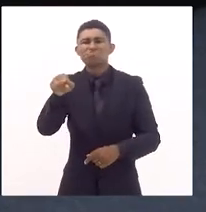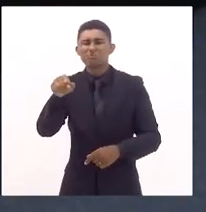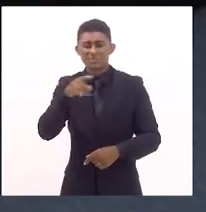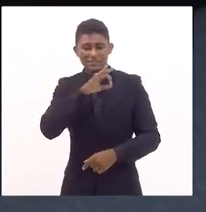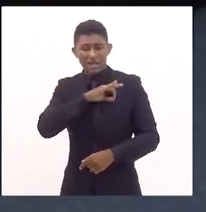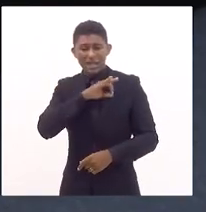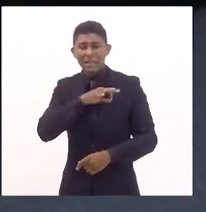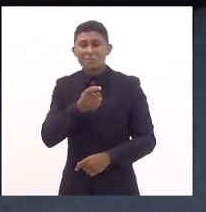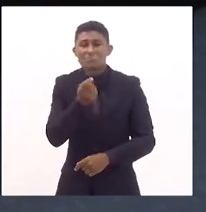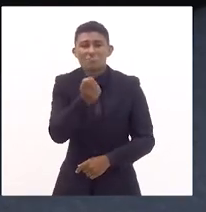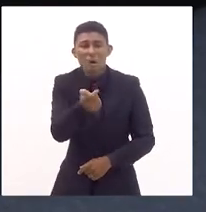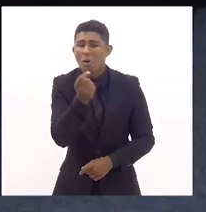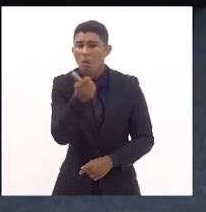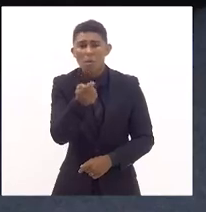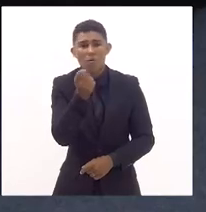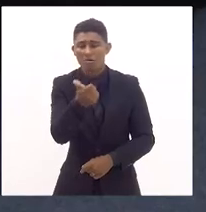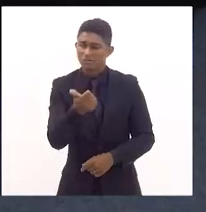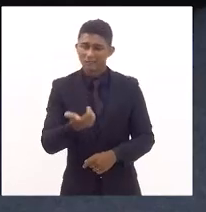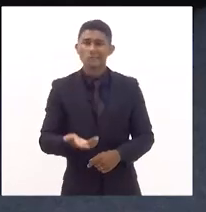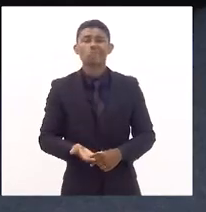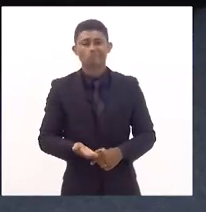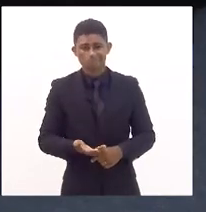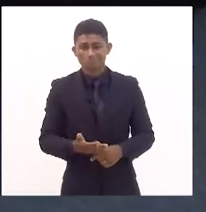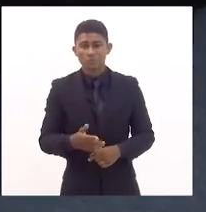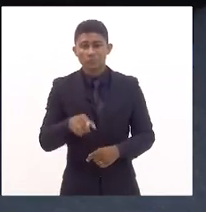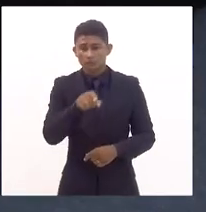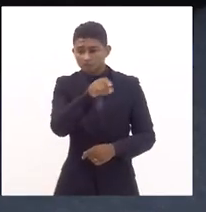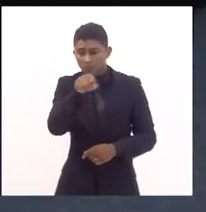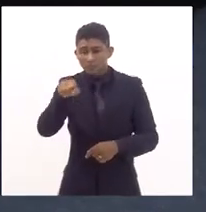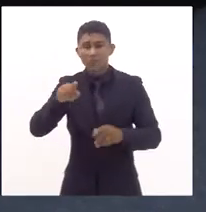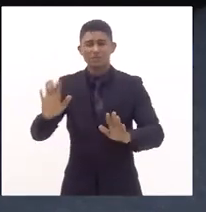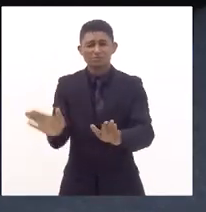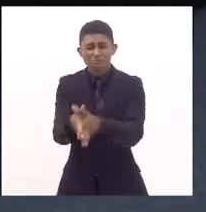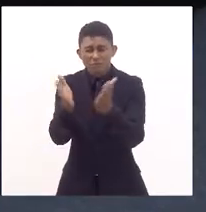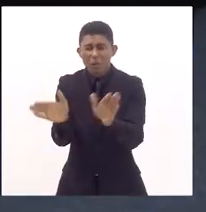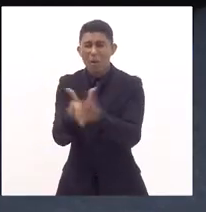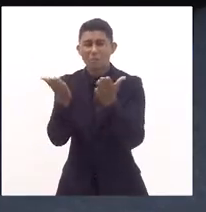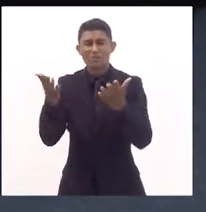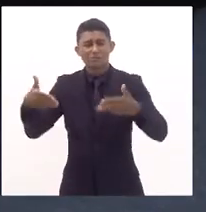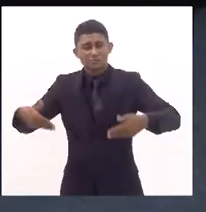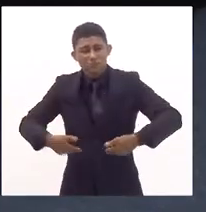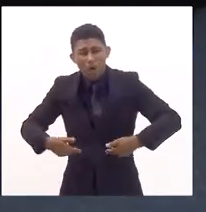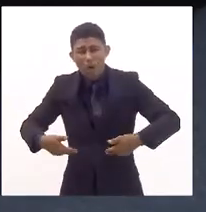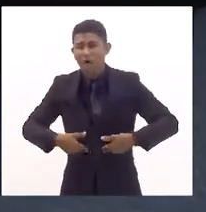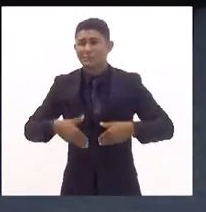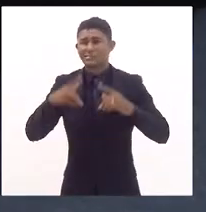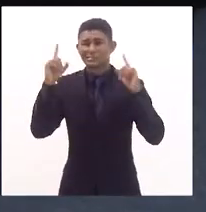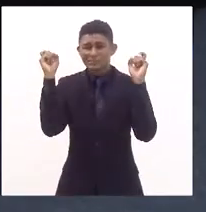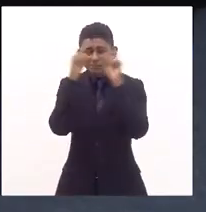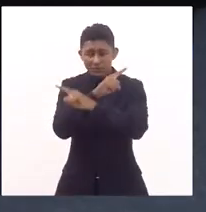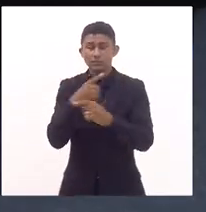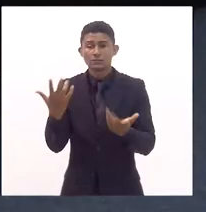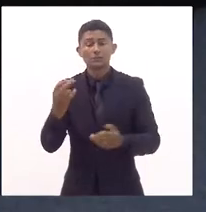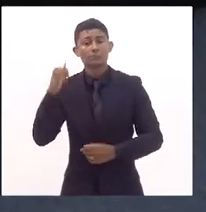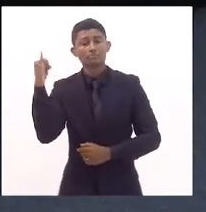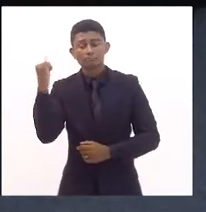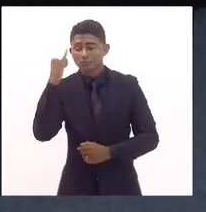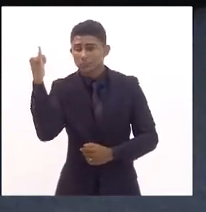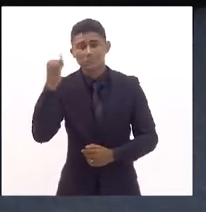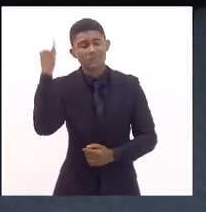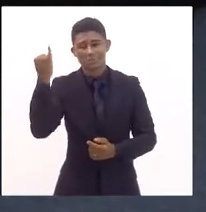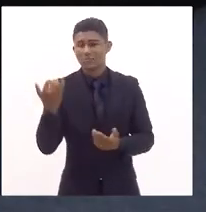renda, no processo de agravamento da pobreza, da miséria, da fome, é muito importante que